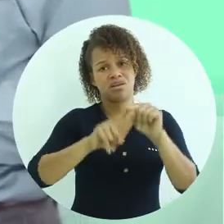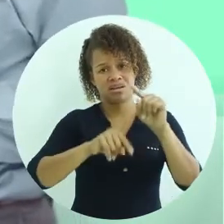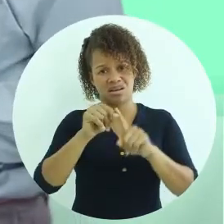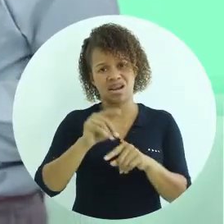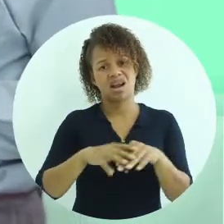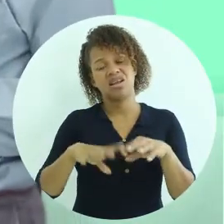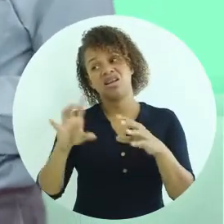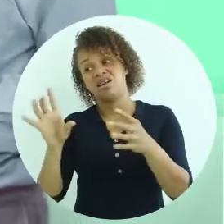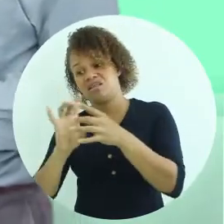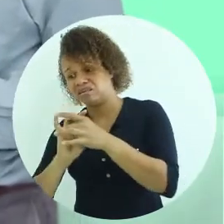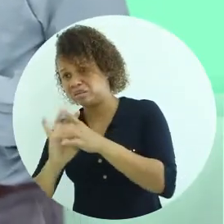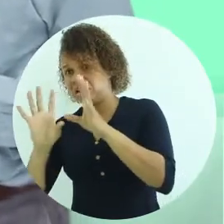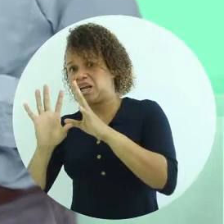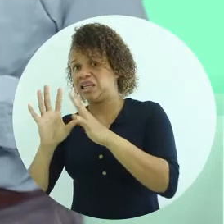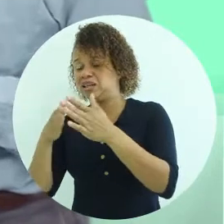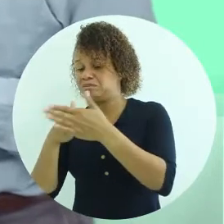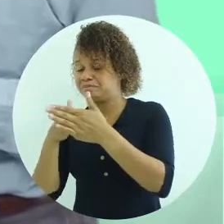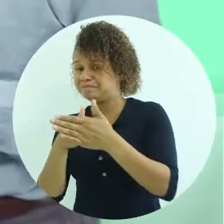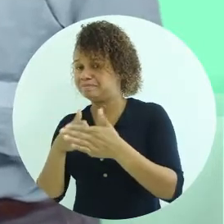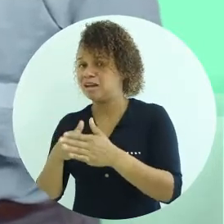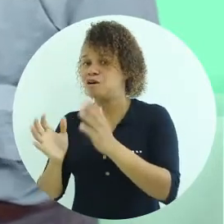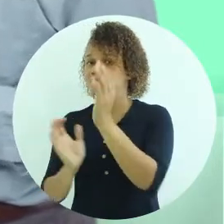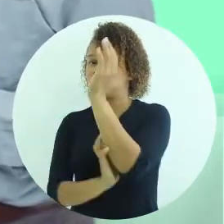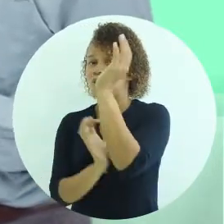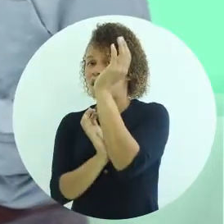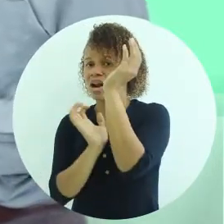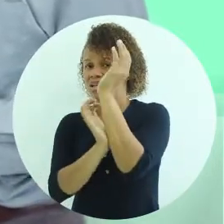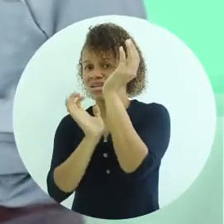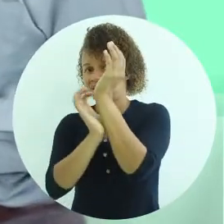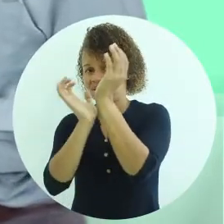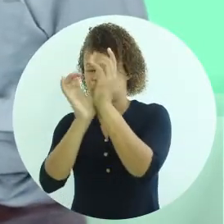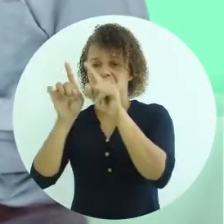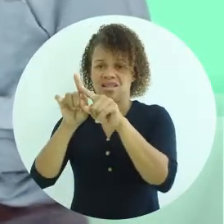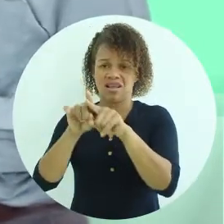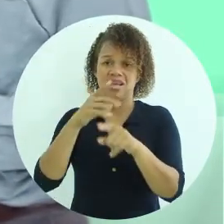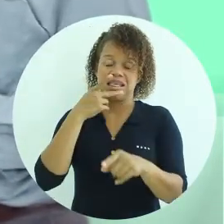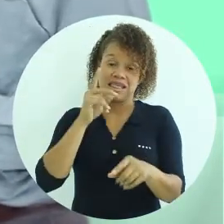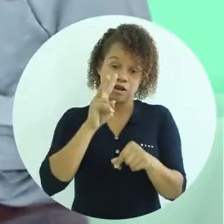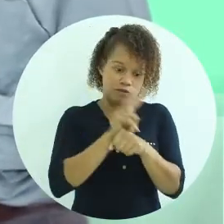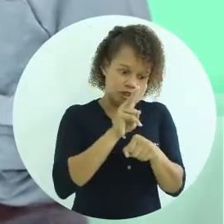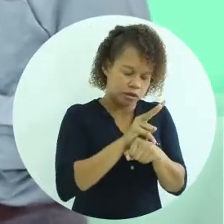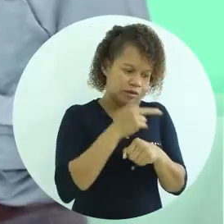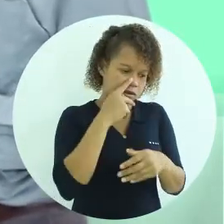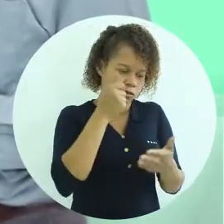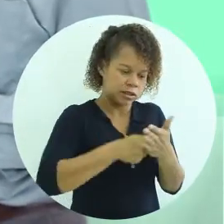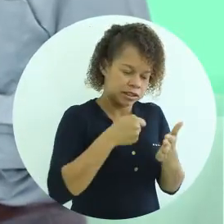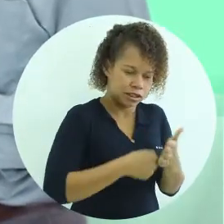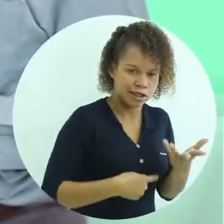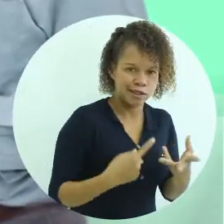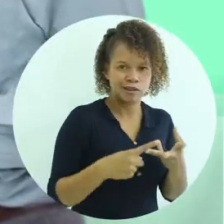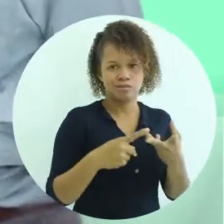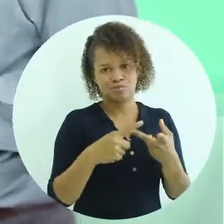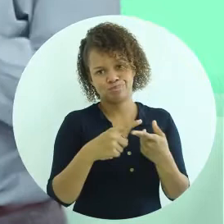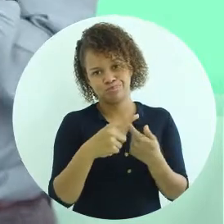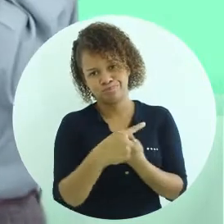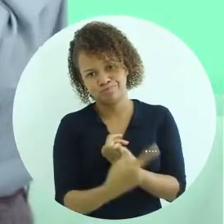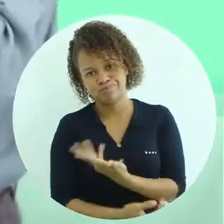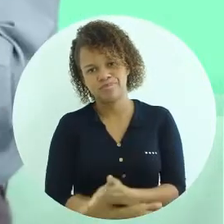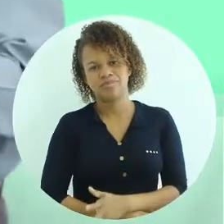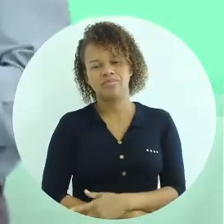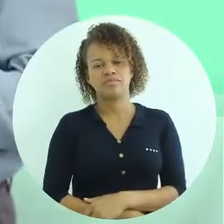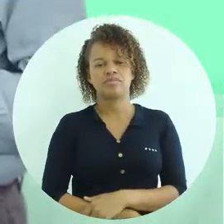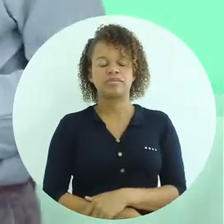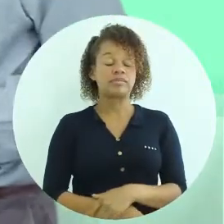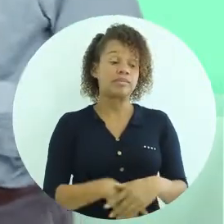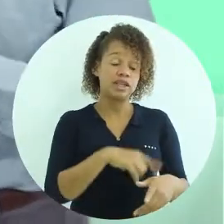aí, se der canal vermelho, por exemplo, você passa 15 dias com a carga parada lá. Ou mais se o fiscal tiver alguma exigência, né? Sim. E